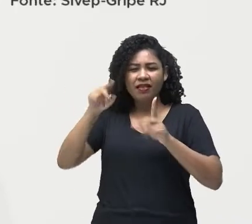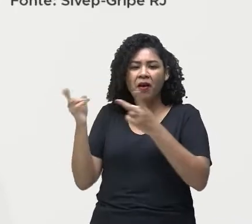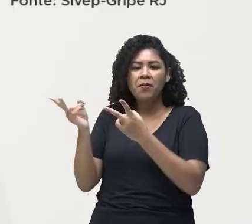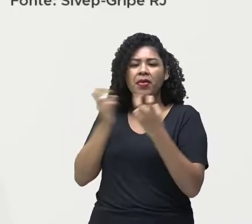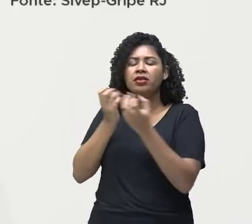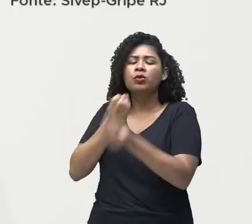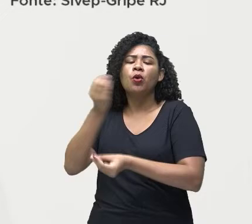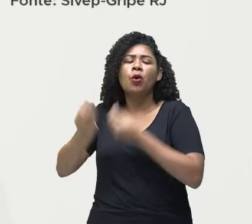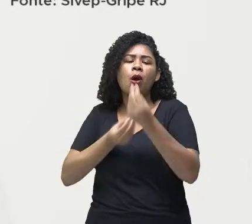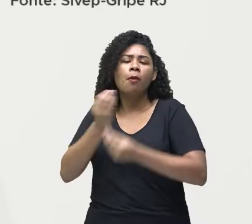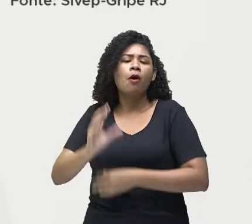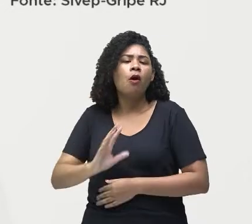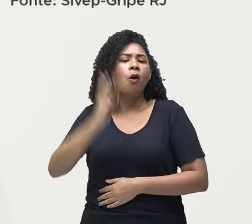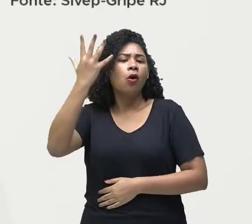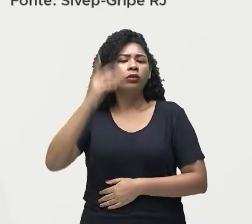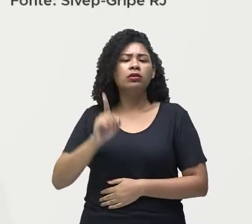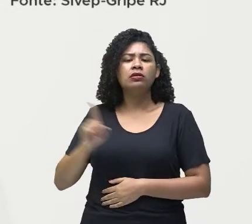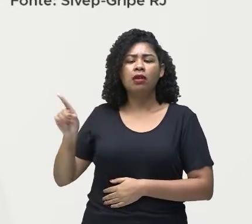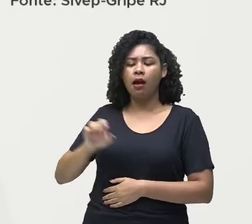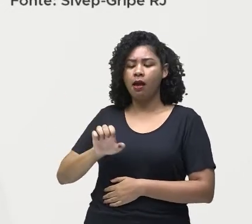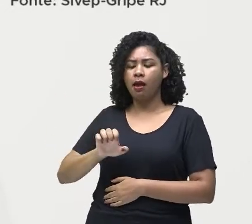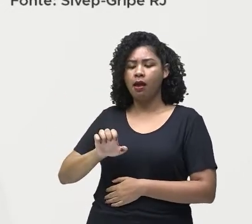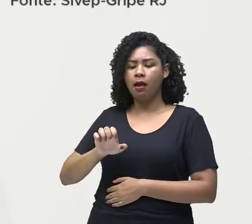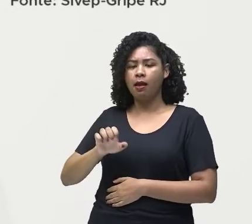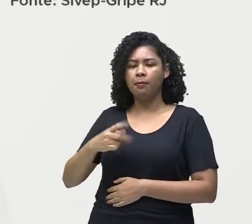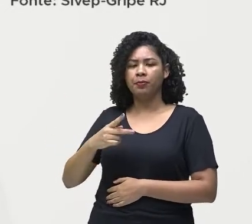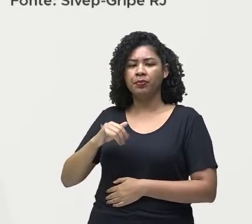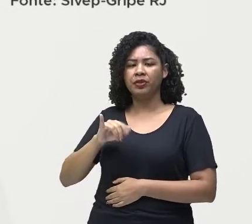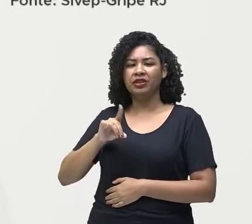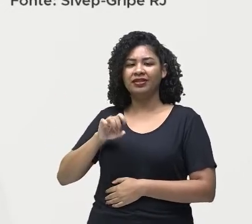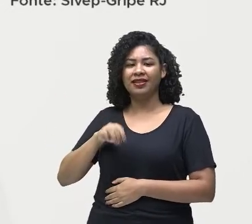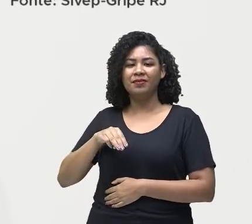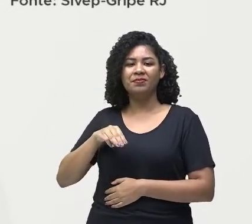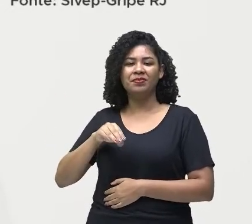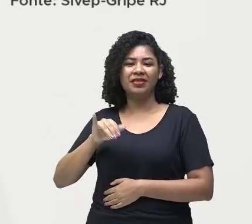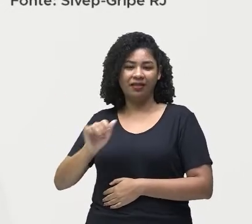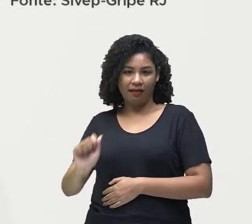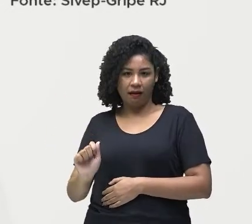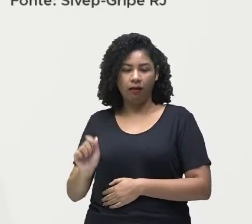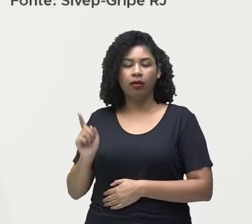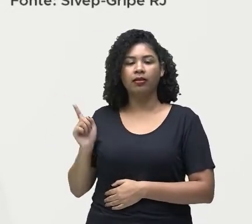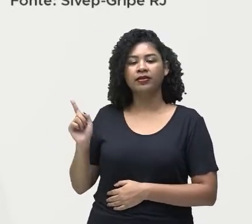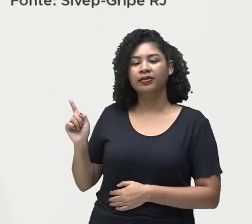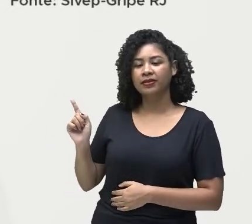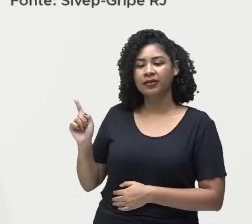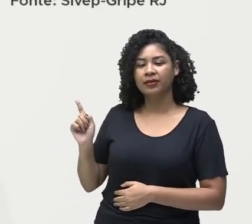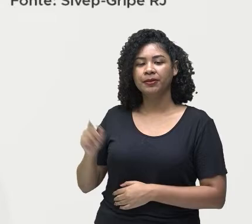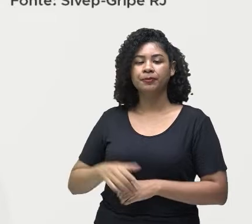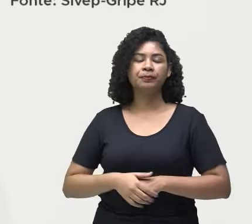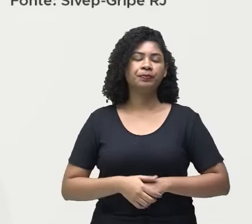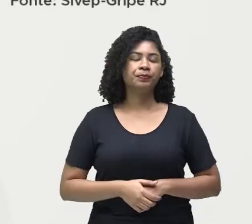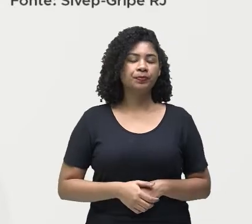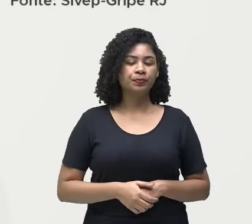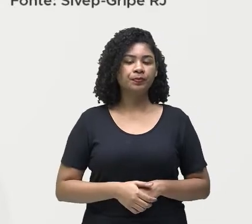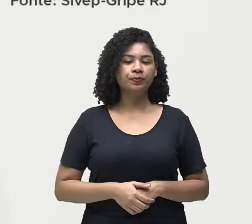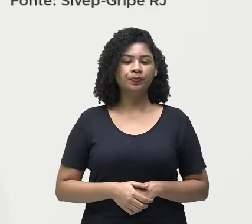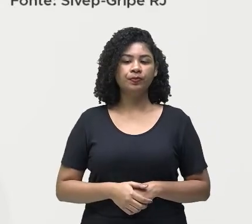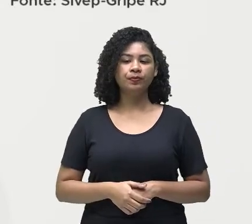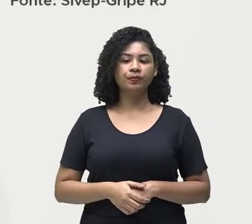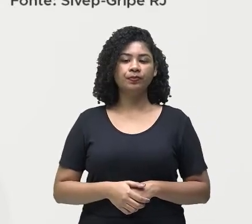foi essa classificação lá no Rio de Janeiro de considerar essa doença